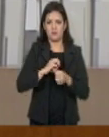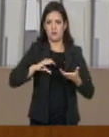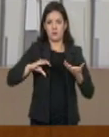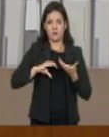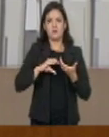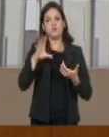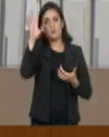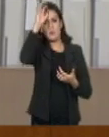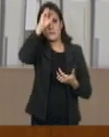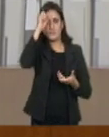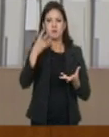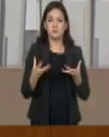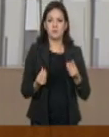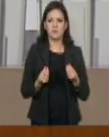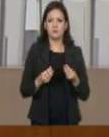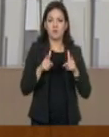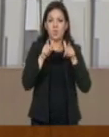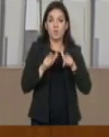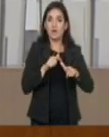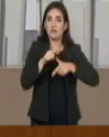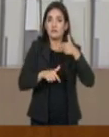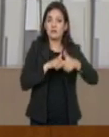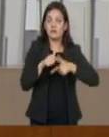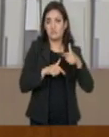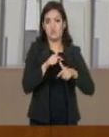É uma casa que se trabalha muito.